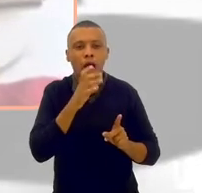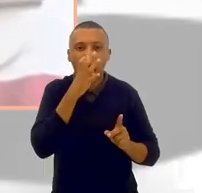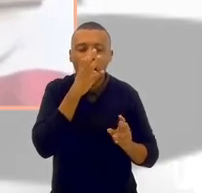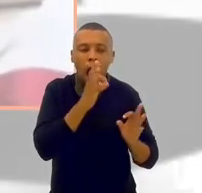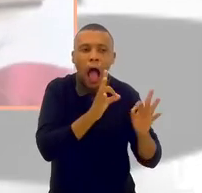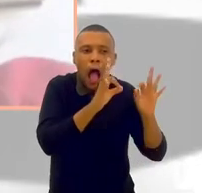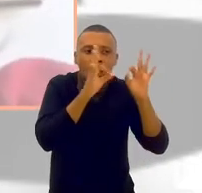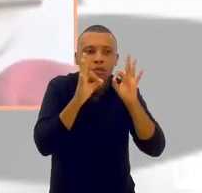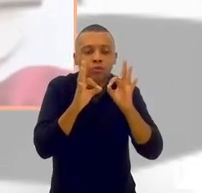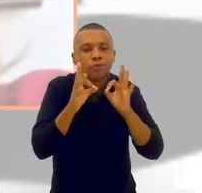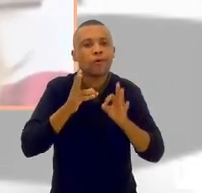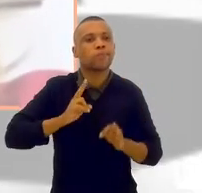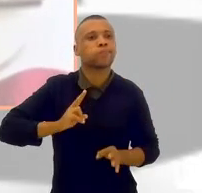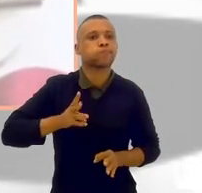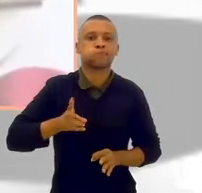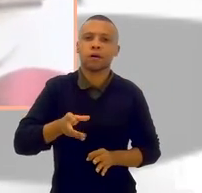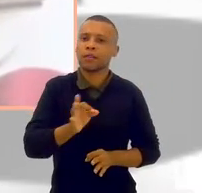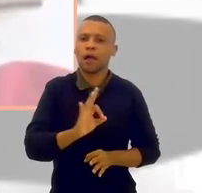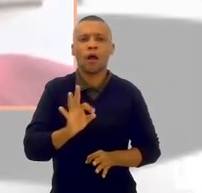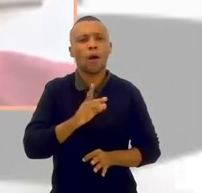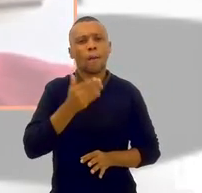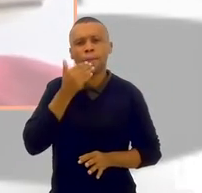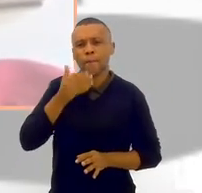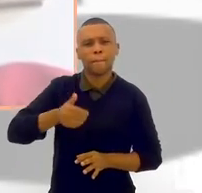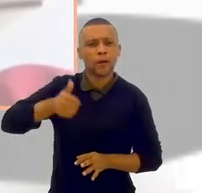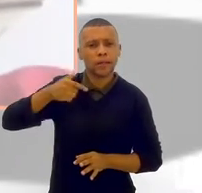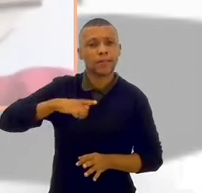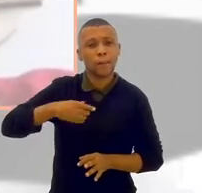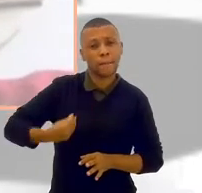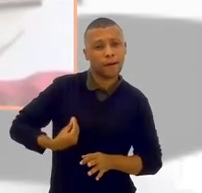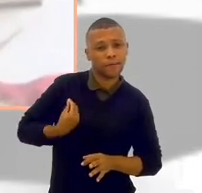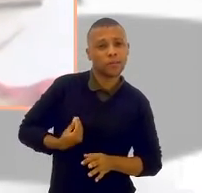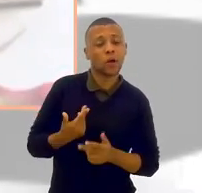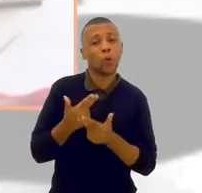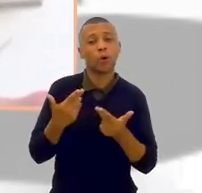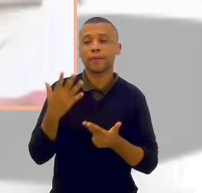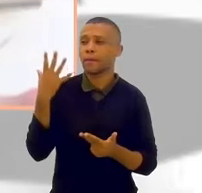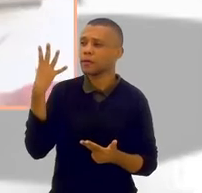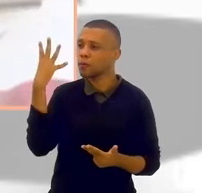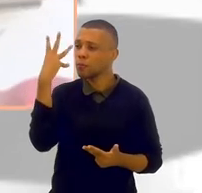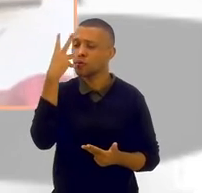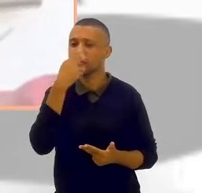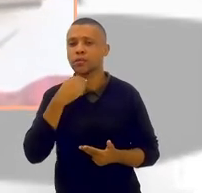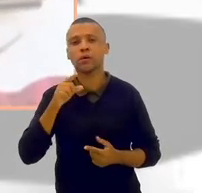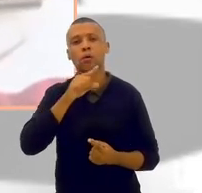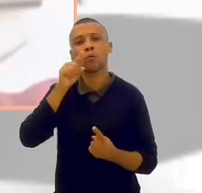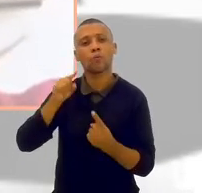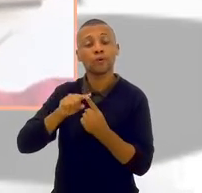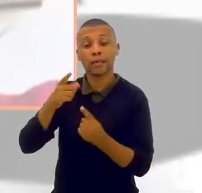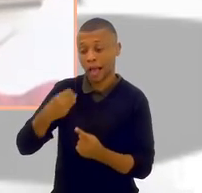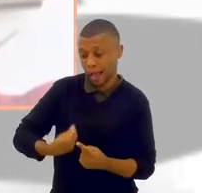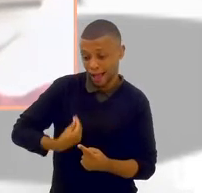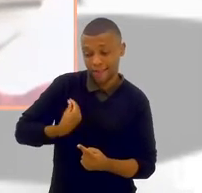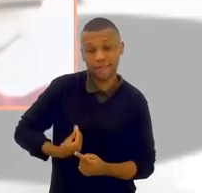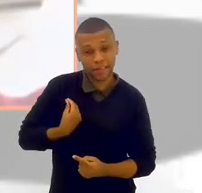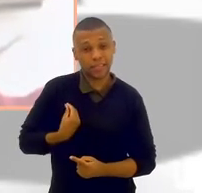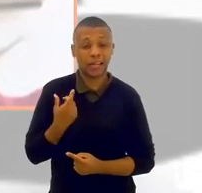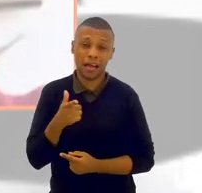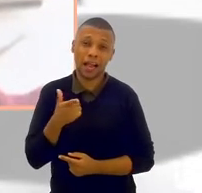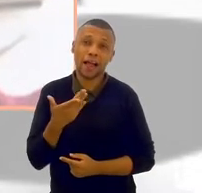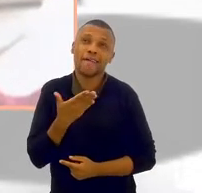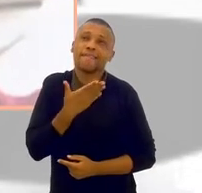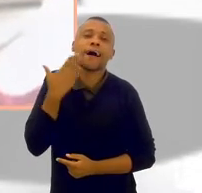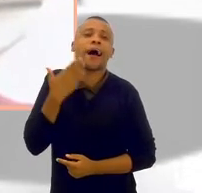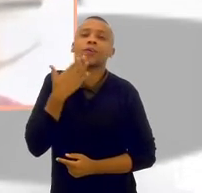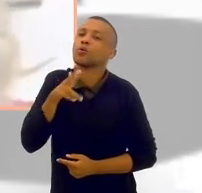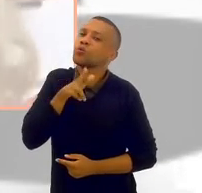com muita frequência, sabe? Eu prefiro ter uma vida mais de coisas mais bonitas, para que a gente, porque a vida aqui na Terra não é